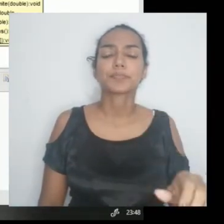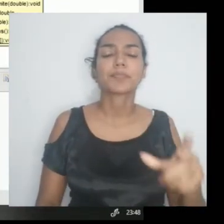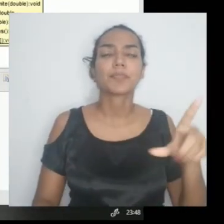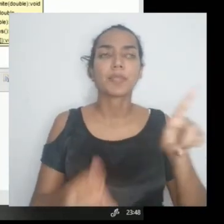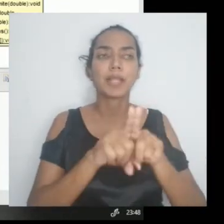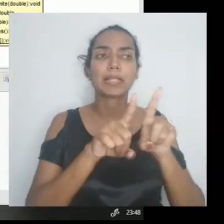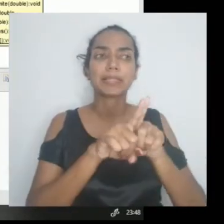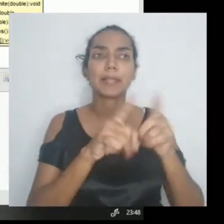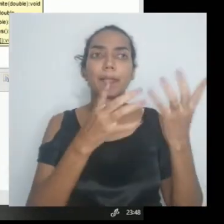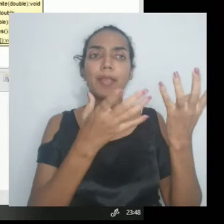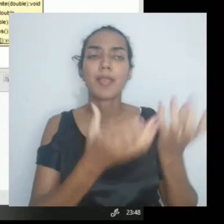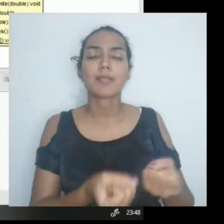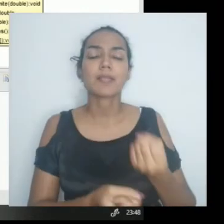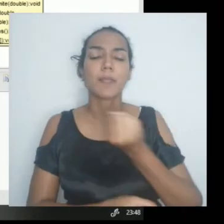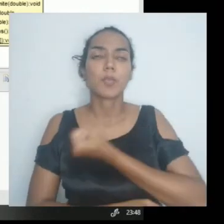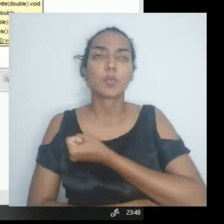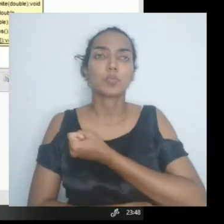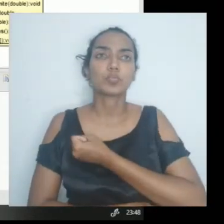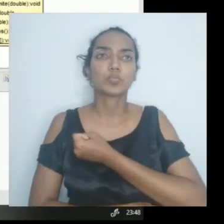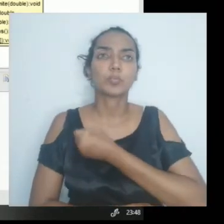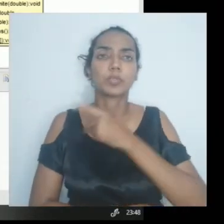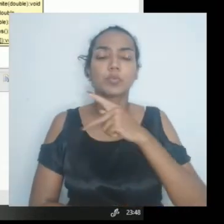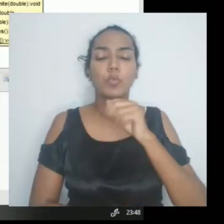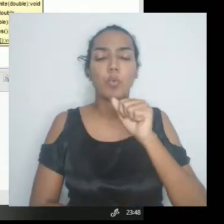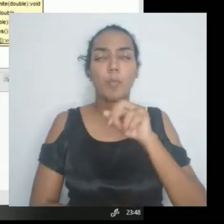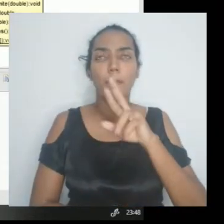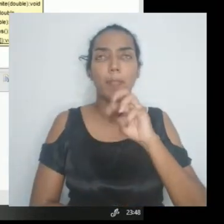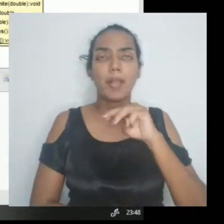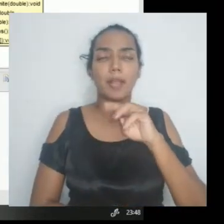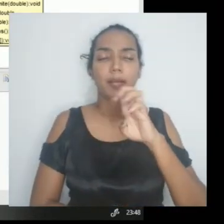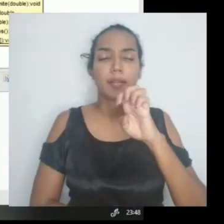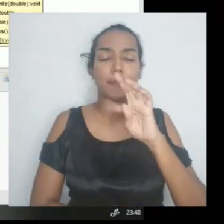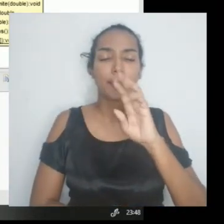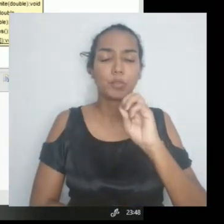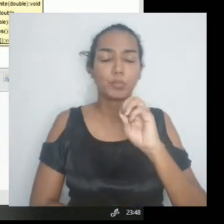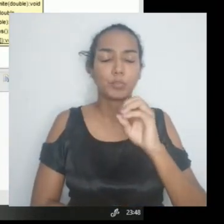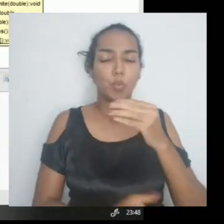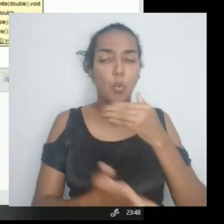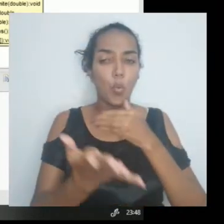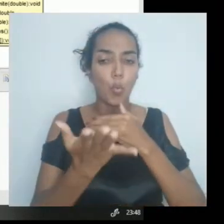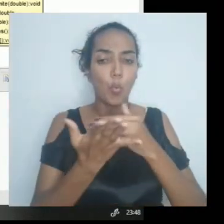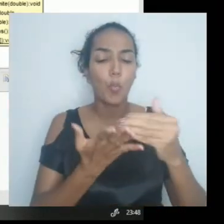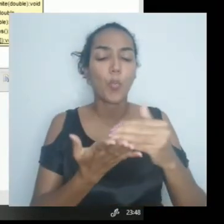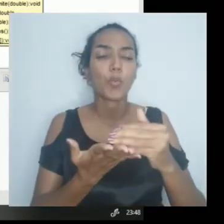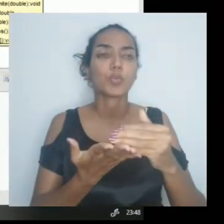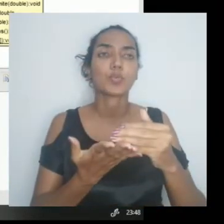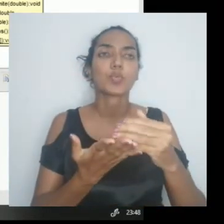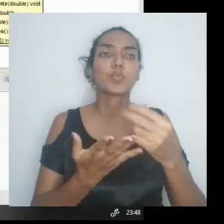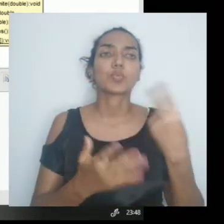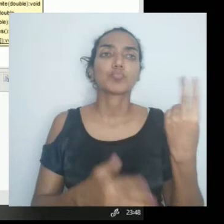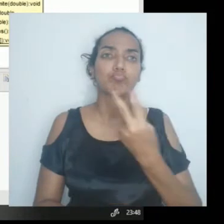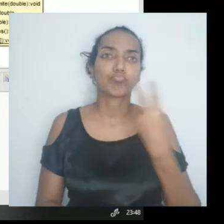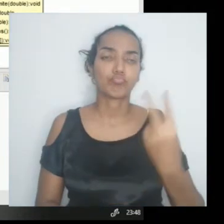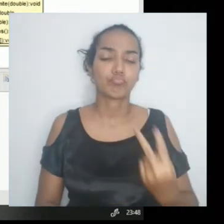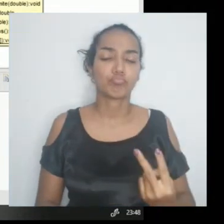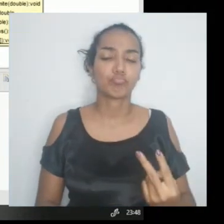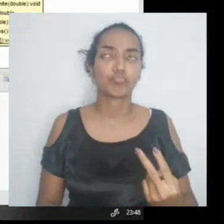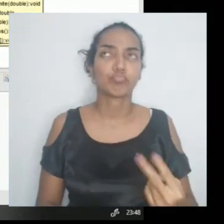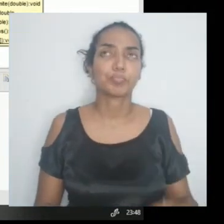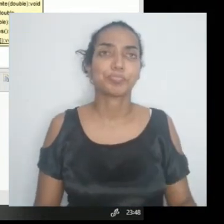aí o seu saldo com um determinado valor. Será que eu consigo fazer